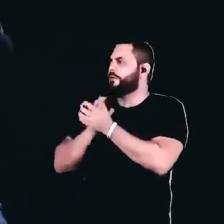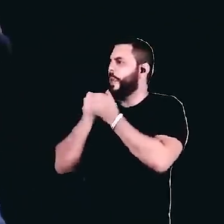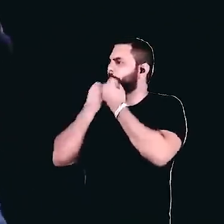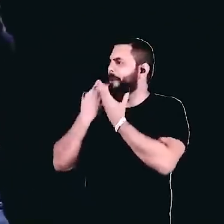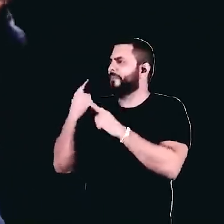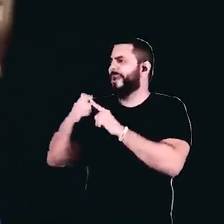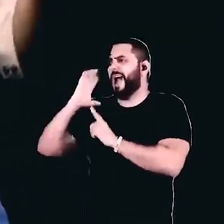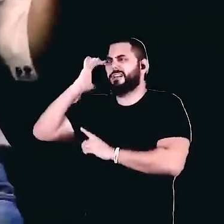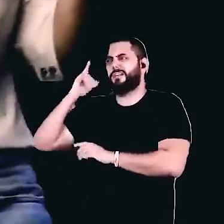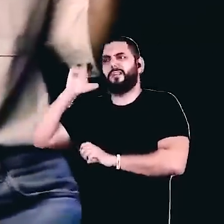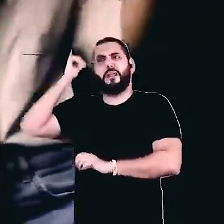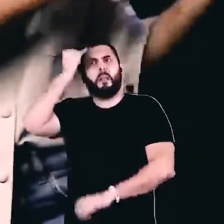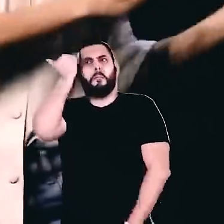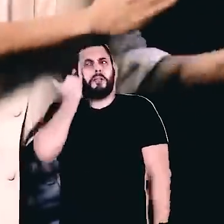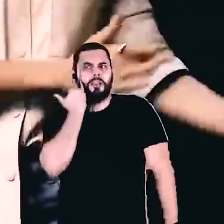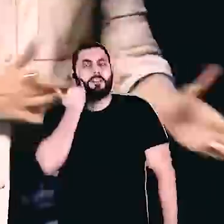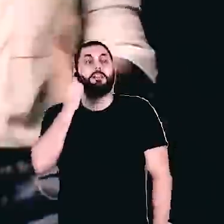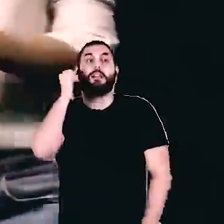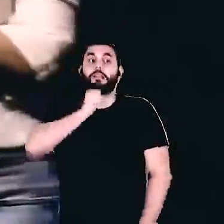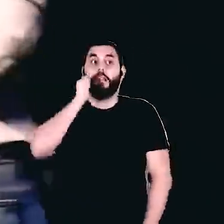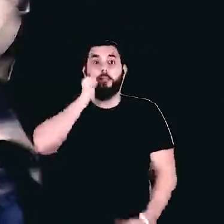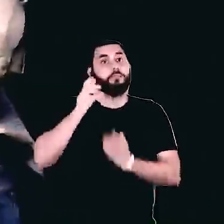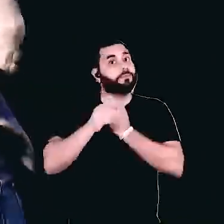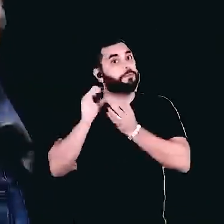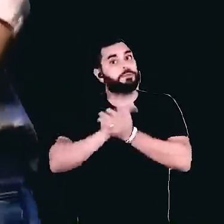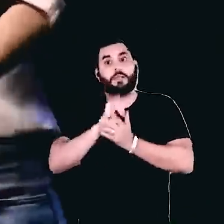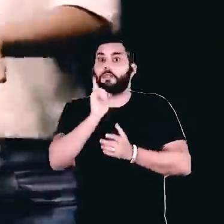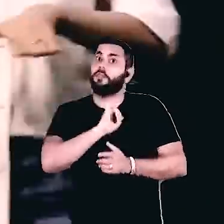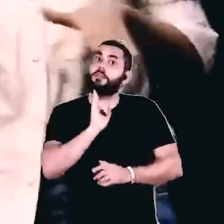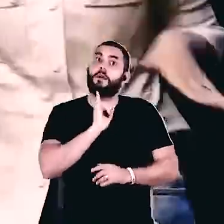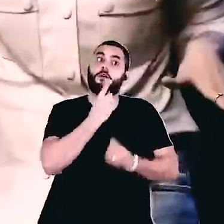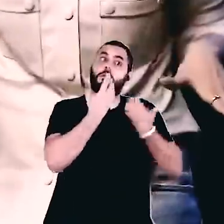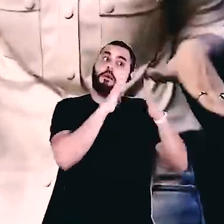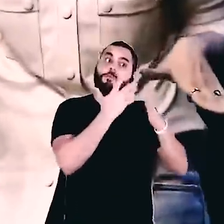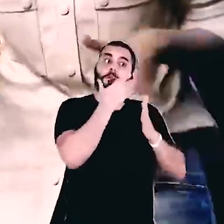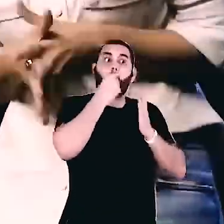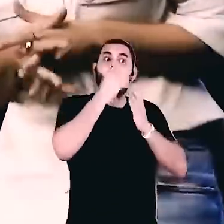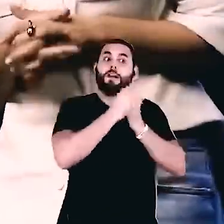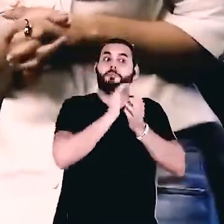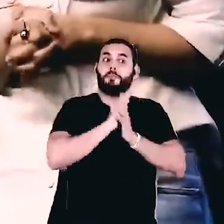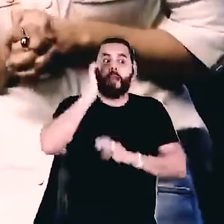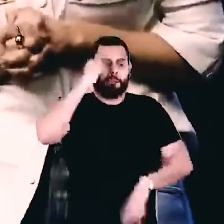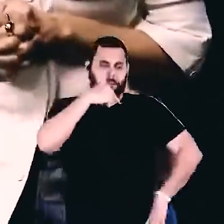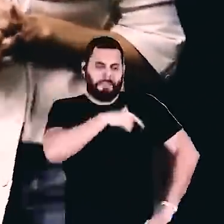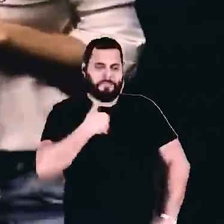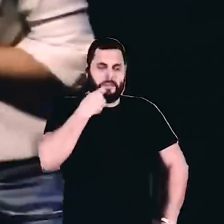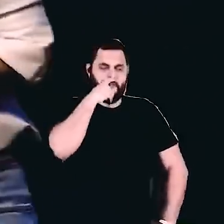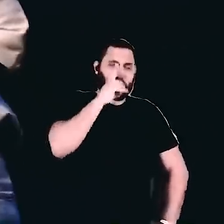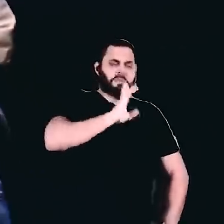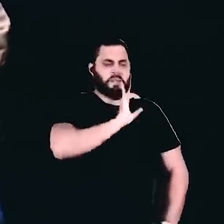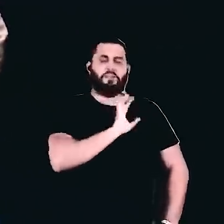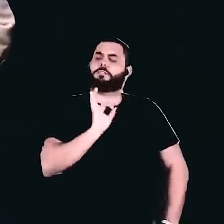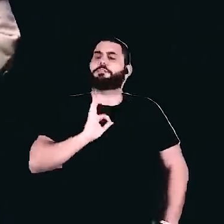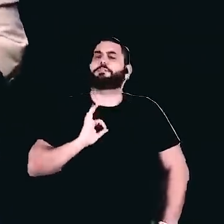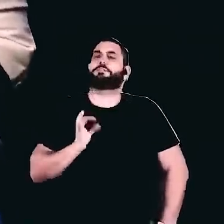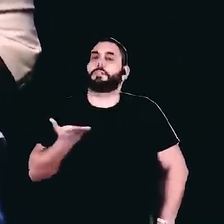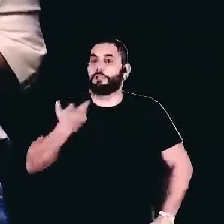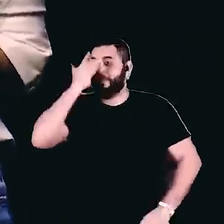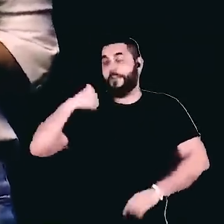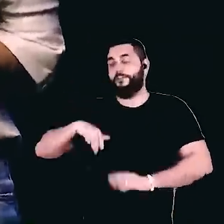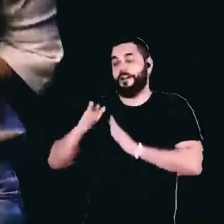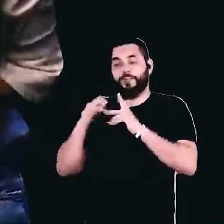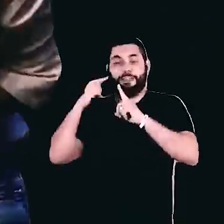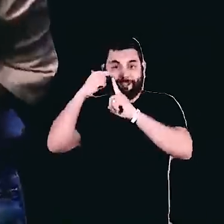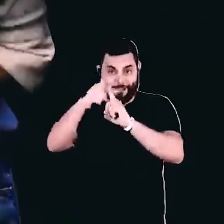acomodar. E tem mulher que não elogia o marido porque acha que ele vai se achar, não é? Já viu que tem gente que é assim, vai pra